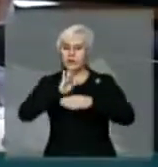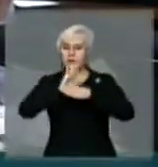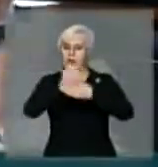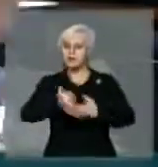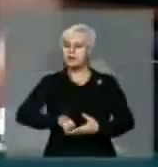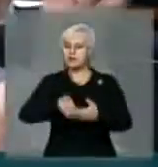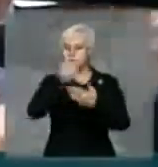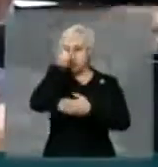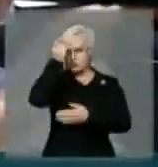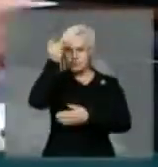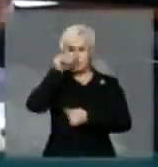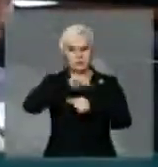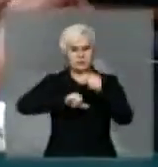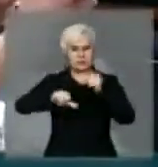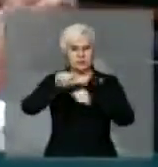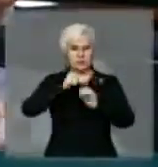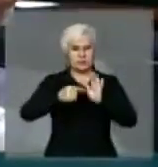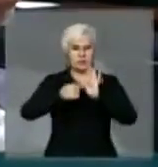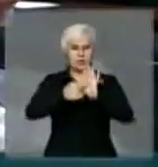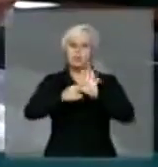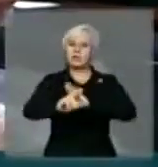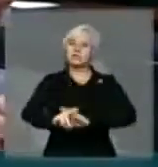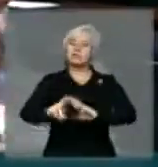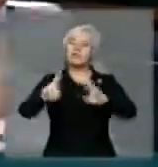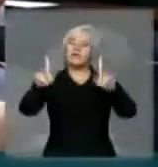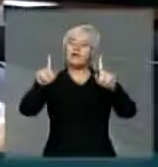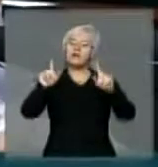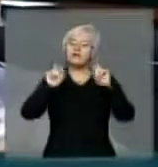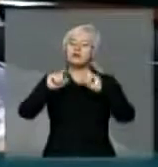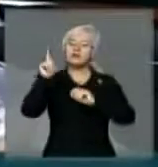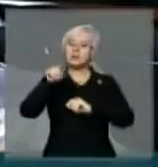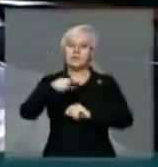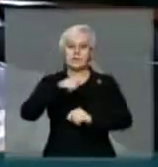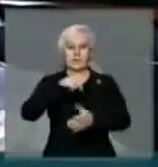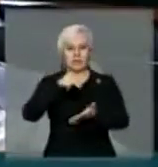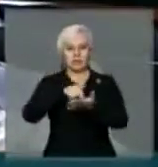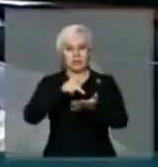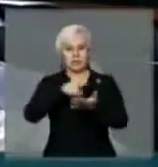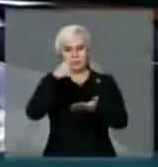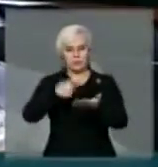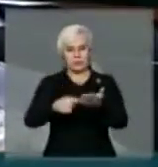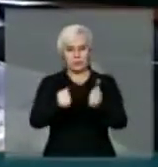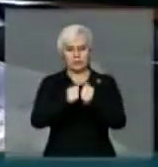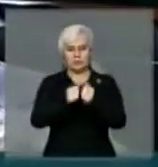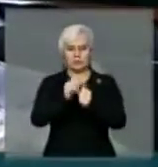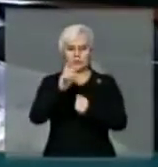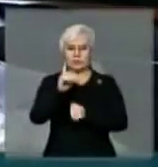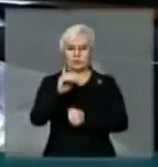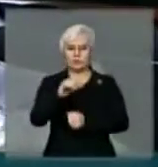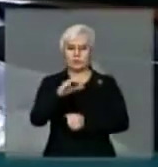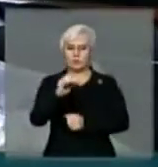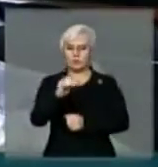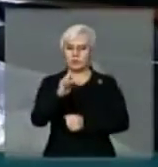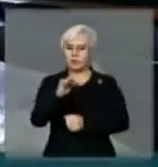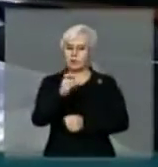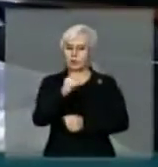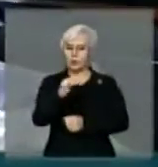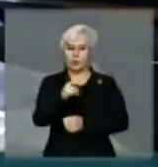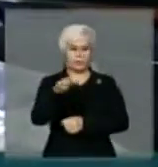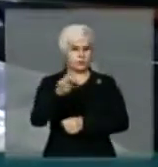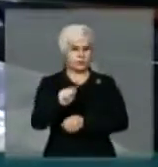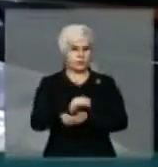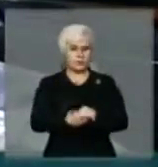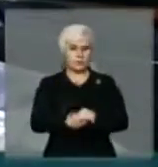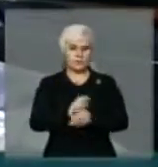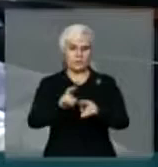concretiza, que diferencia, estabelece diferenças de quem está de fato comprometido com a democracia e quem não o está.